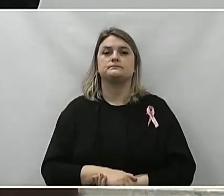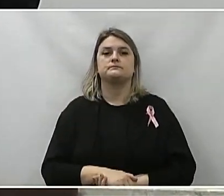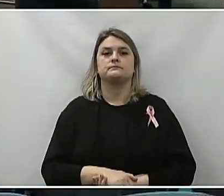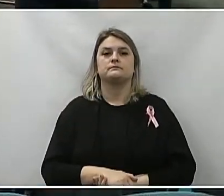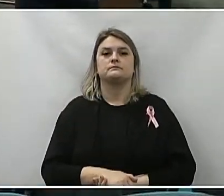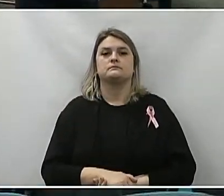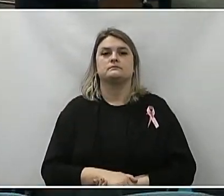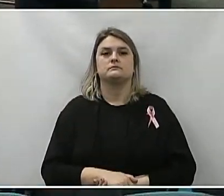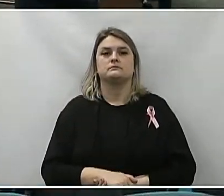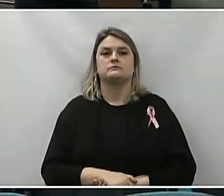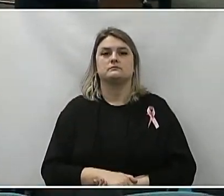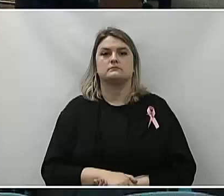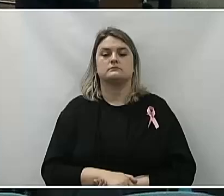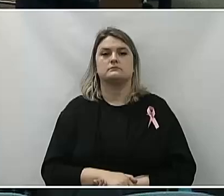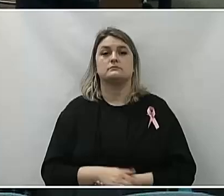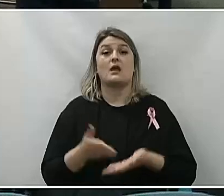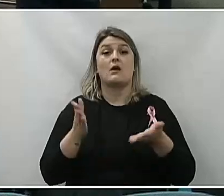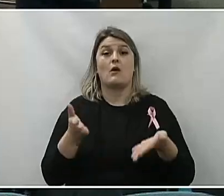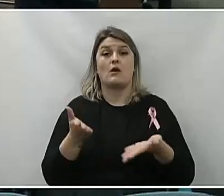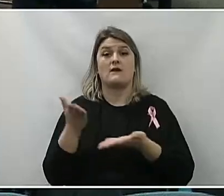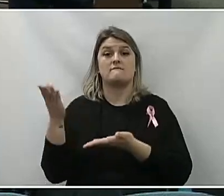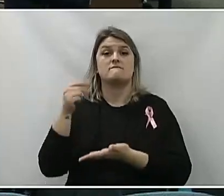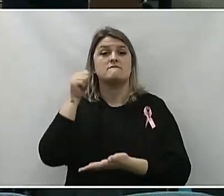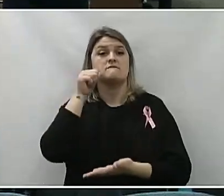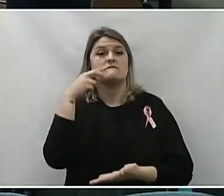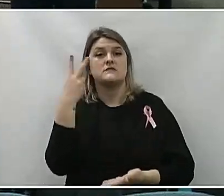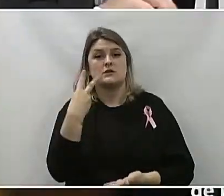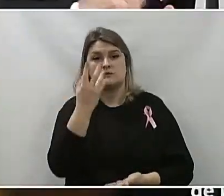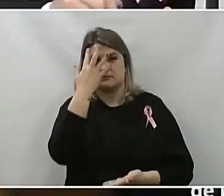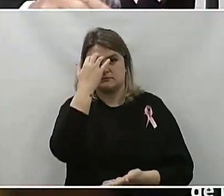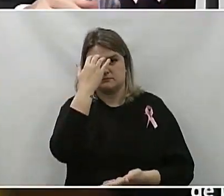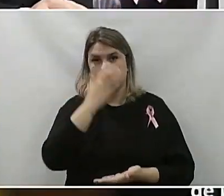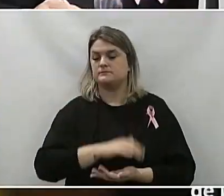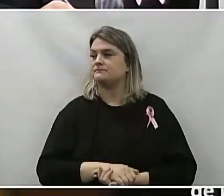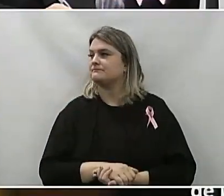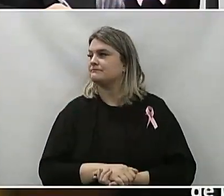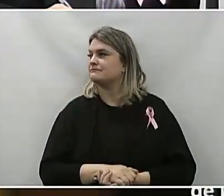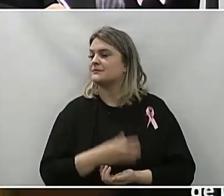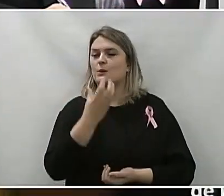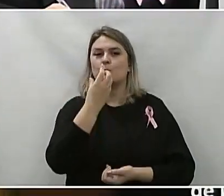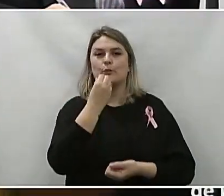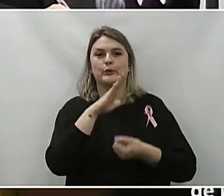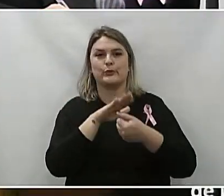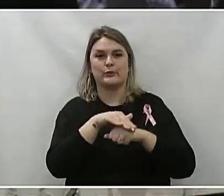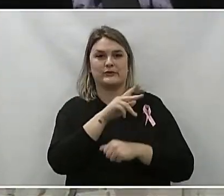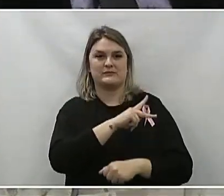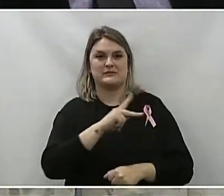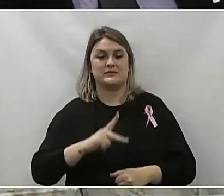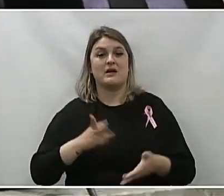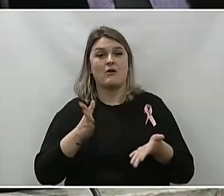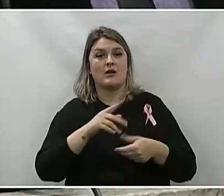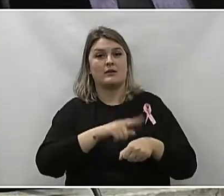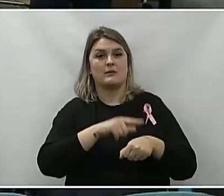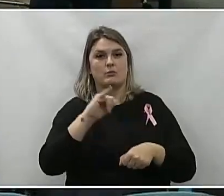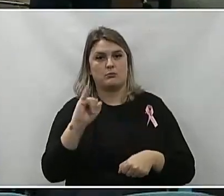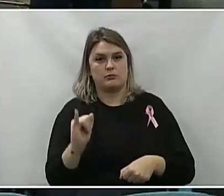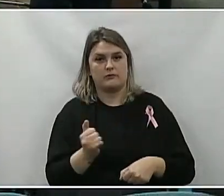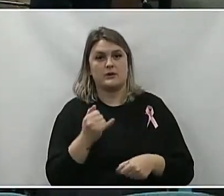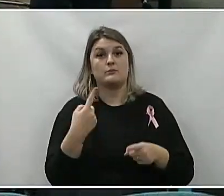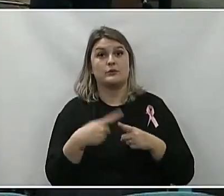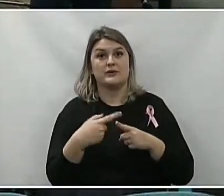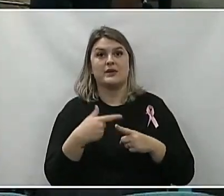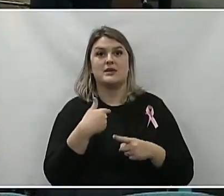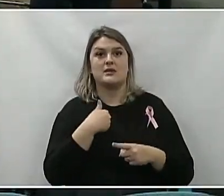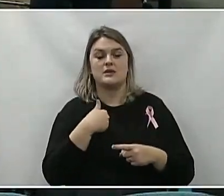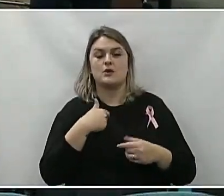fazer uso com a palavra vereadora Thais Liberdade Boa noite Presidente usa a palavra livre hoje porque